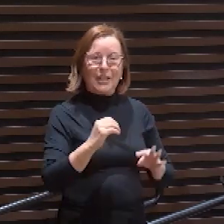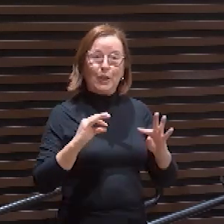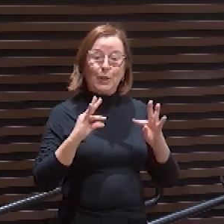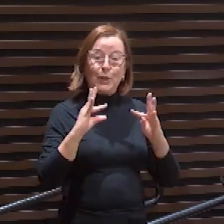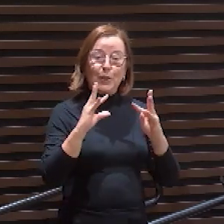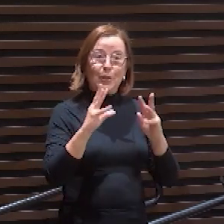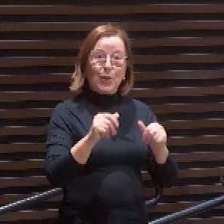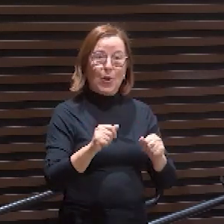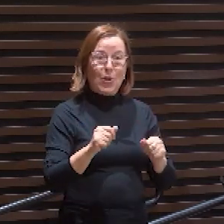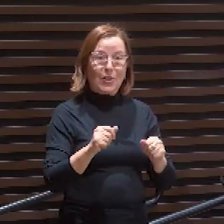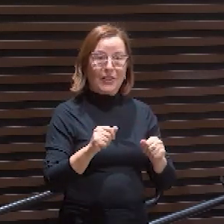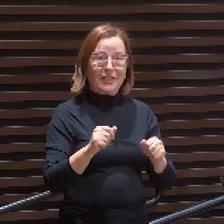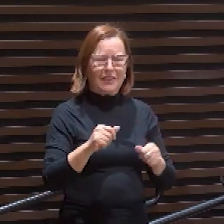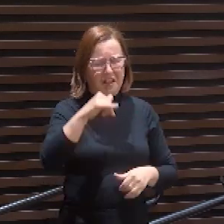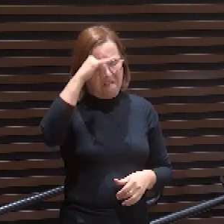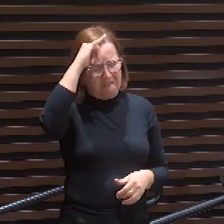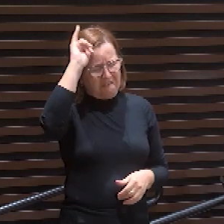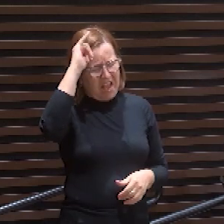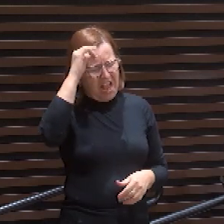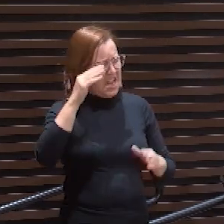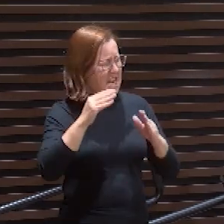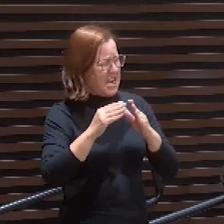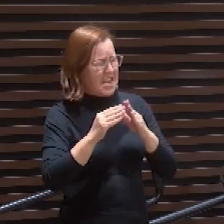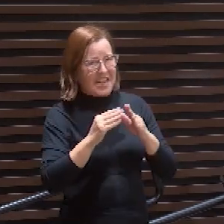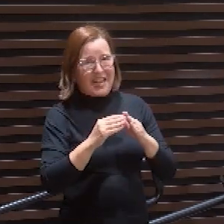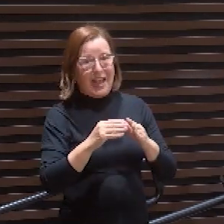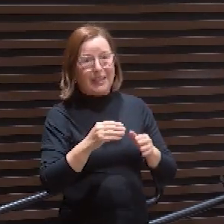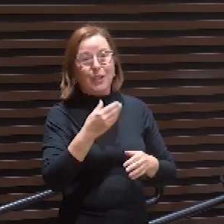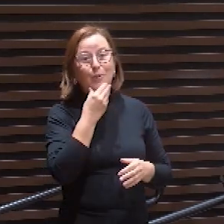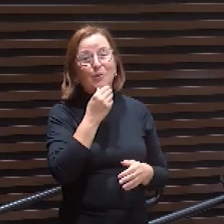as propriedades daquele homem.